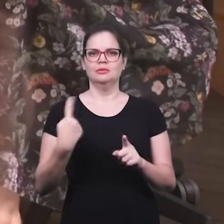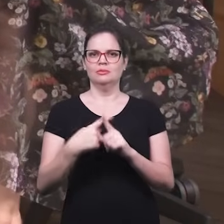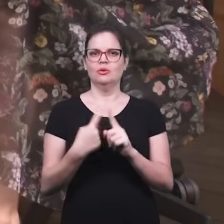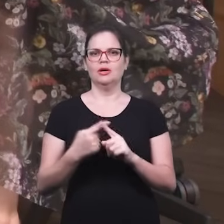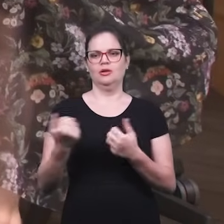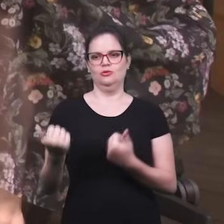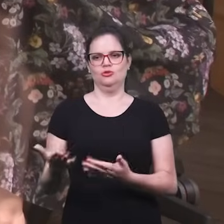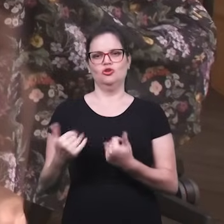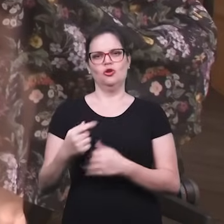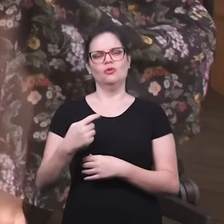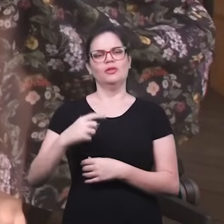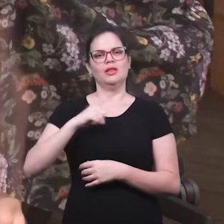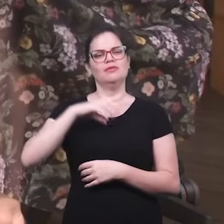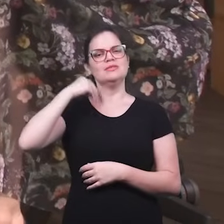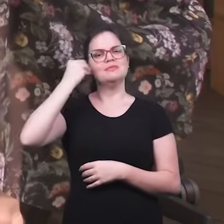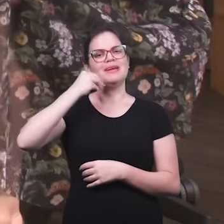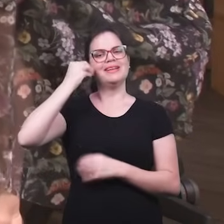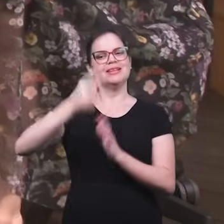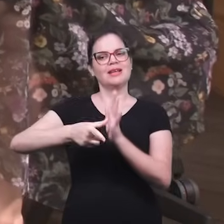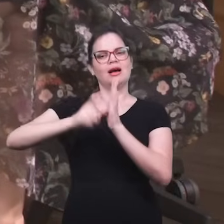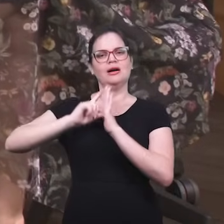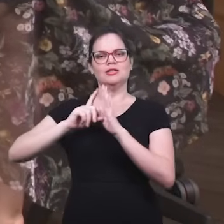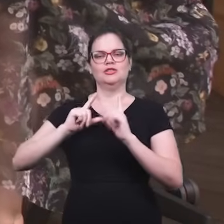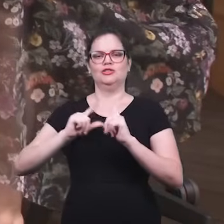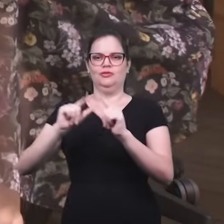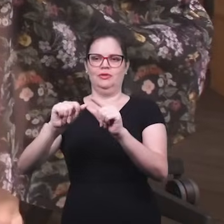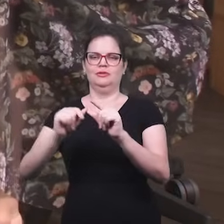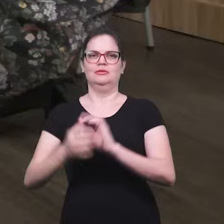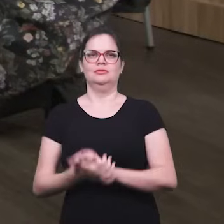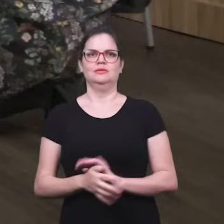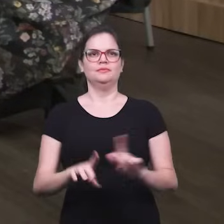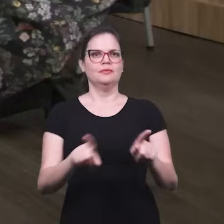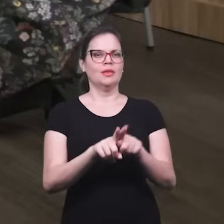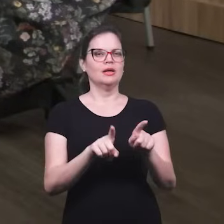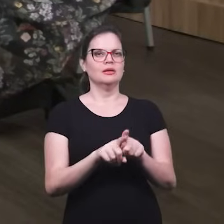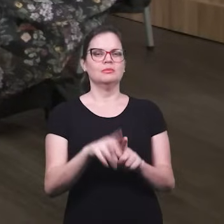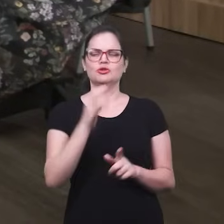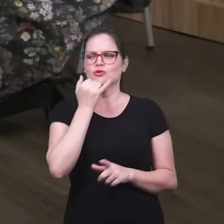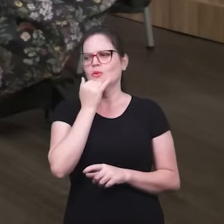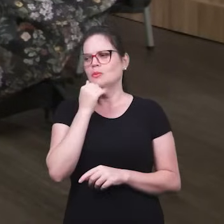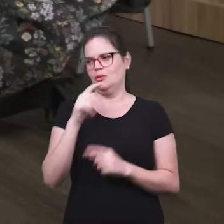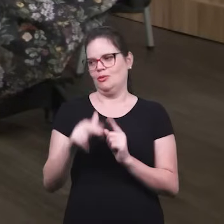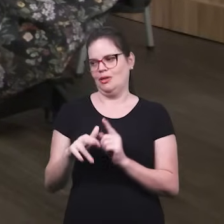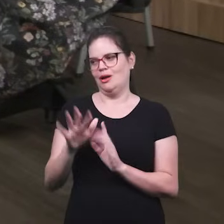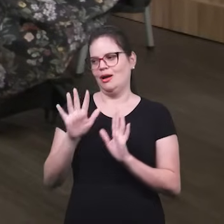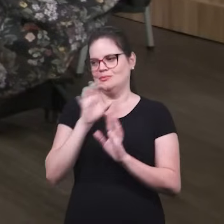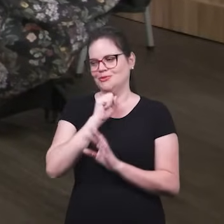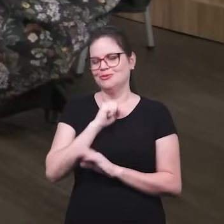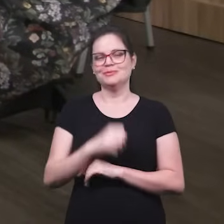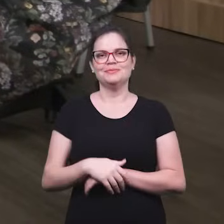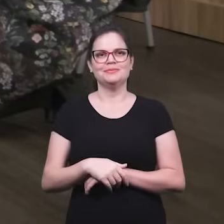ir abastecido e preparado, né? E até mesmo, desculpa, pastor, até mesmo